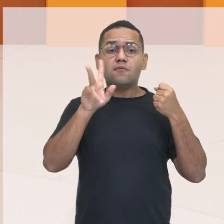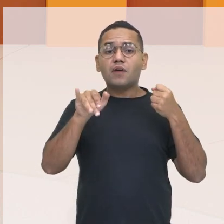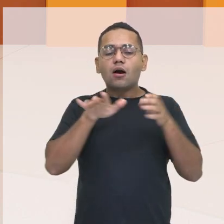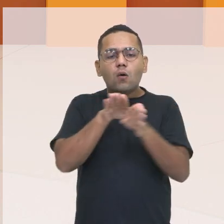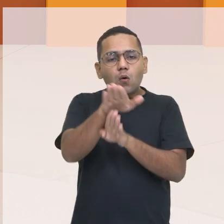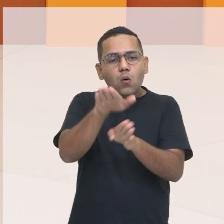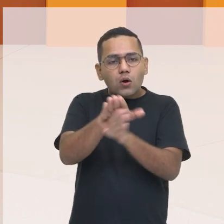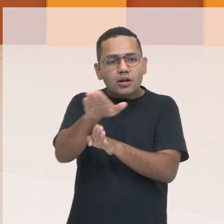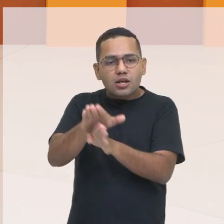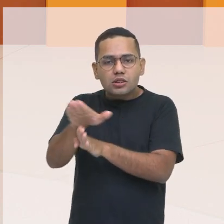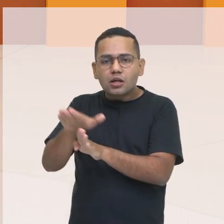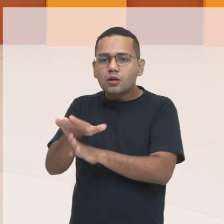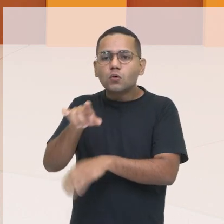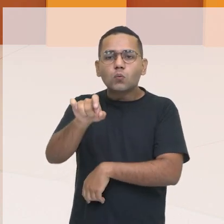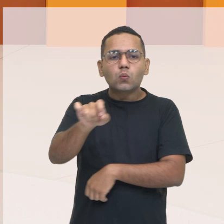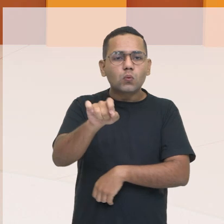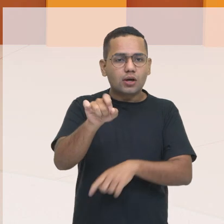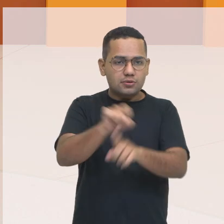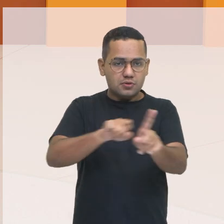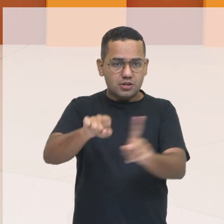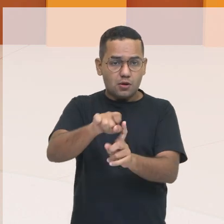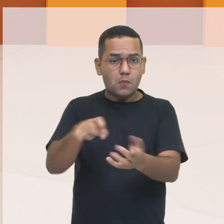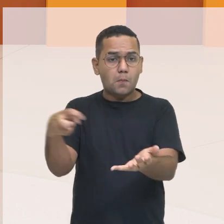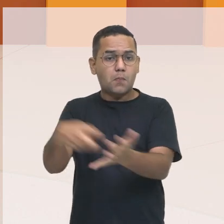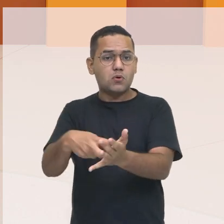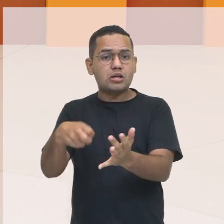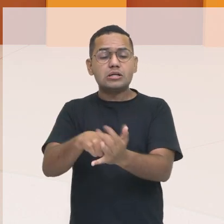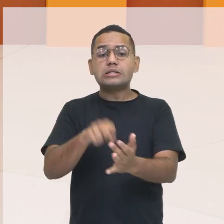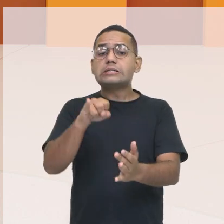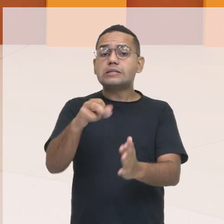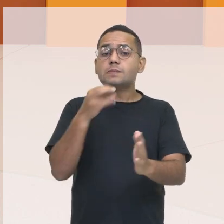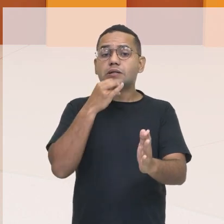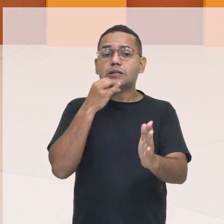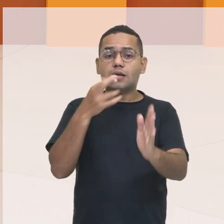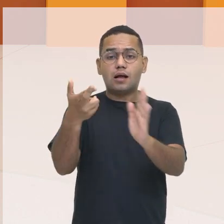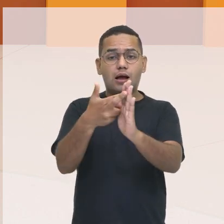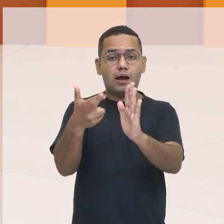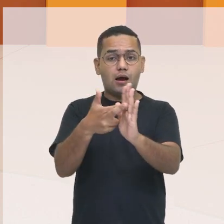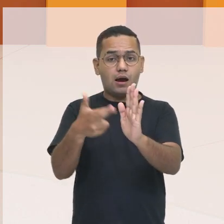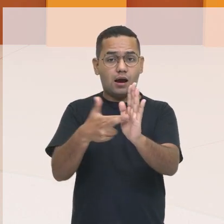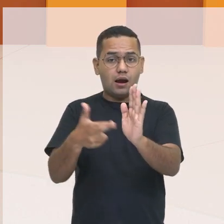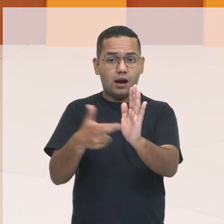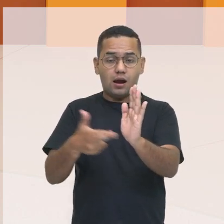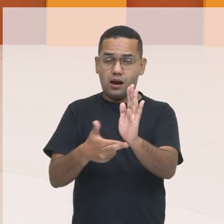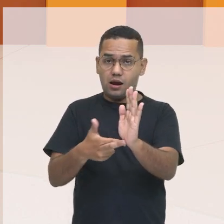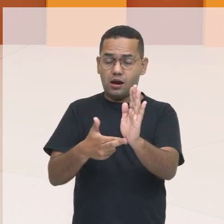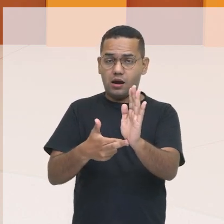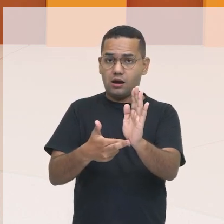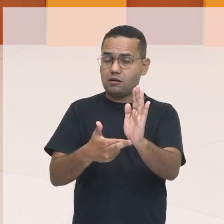sociedade com a punição quando as regras do jogo são